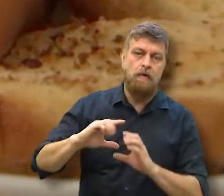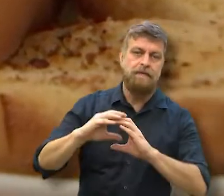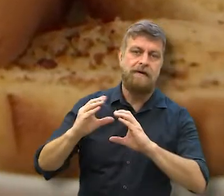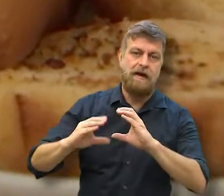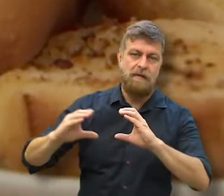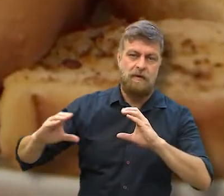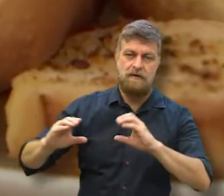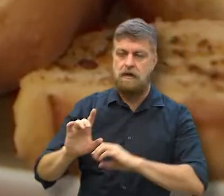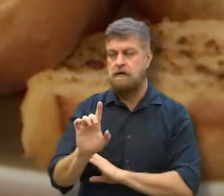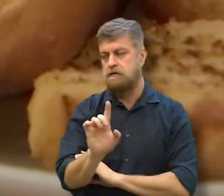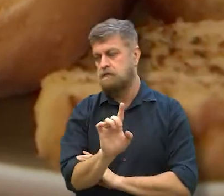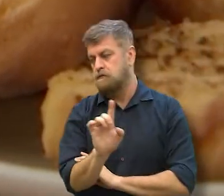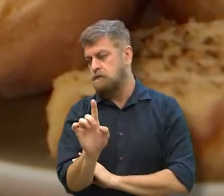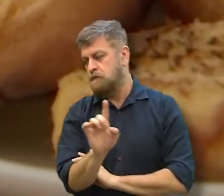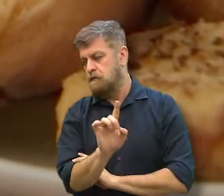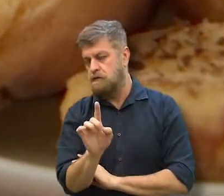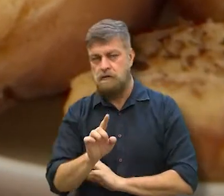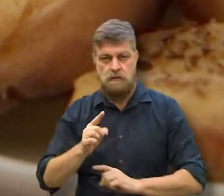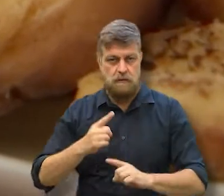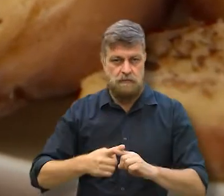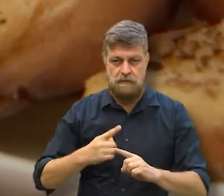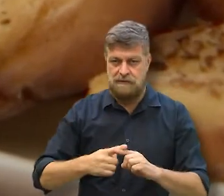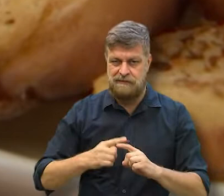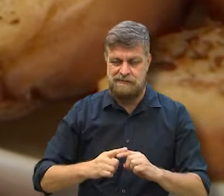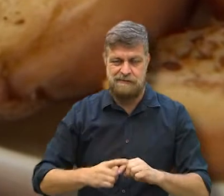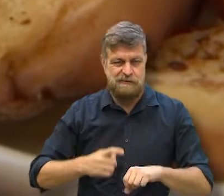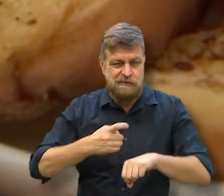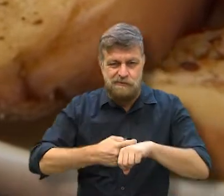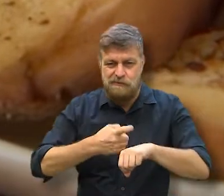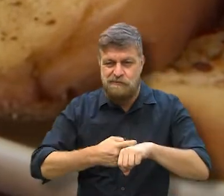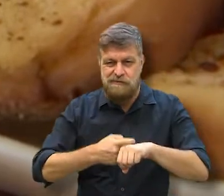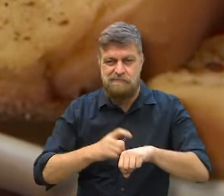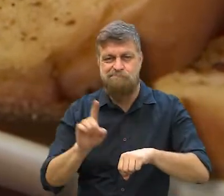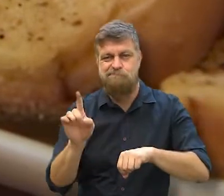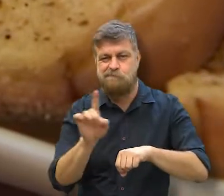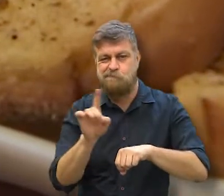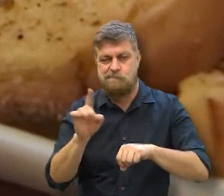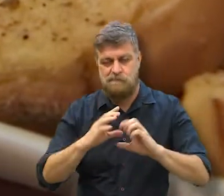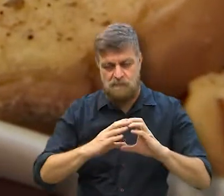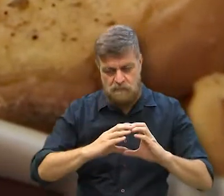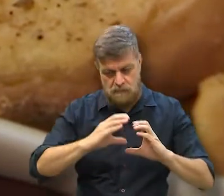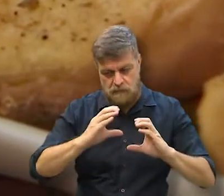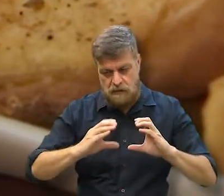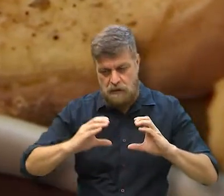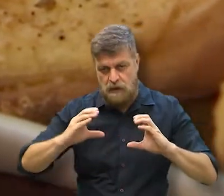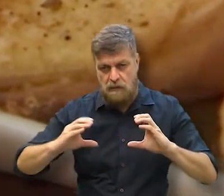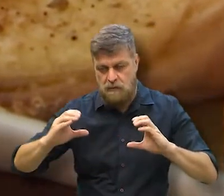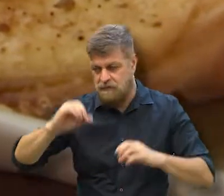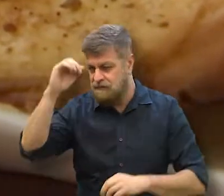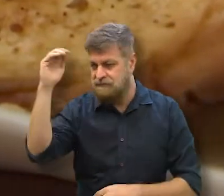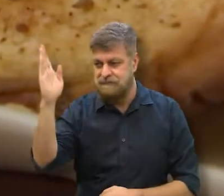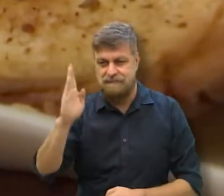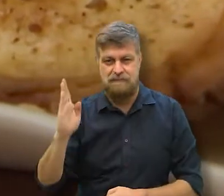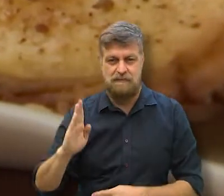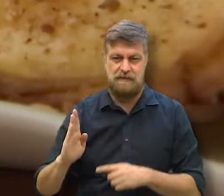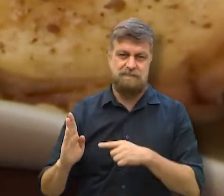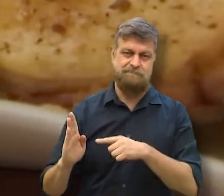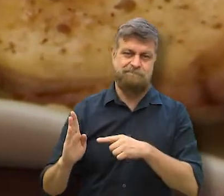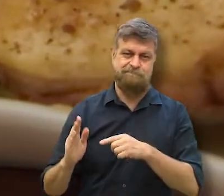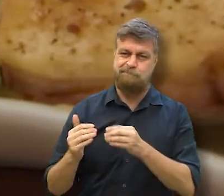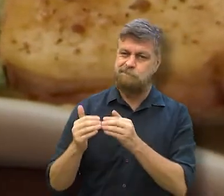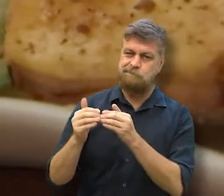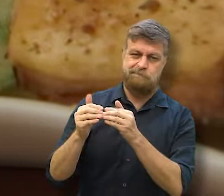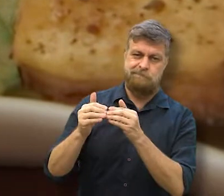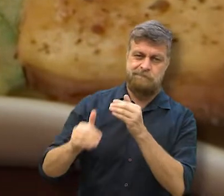outros tipos de abobrinha? Não. Não? Porque não fica crocante. Ah, tá. A abobrinha brasileira,